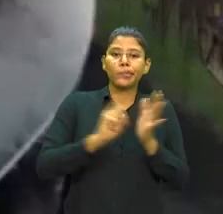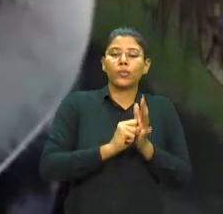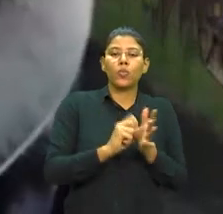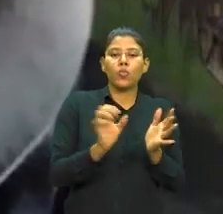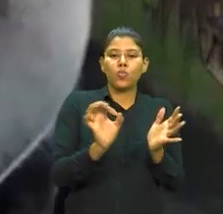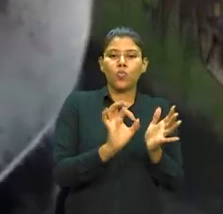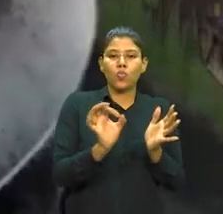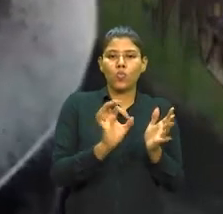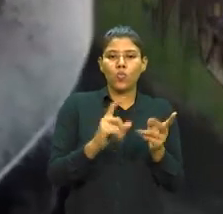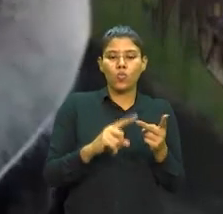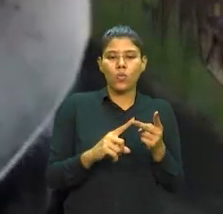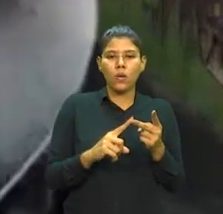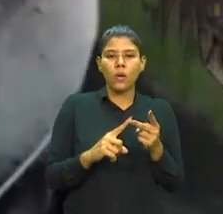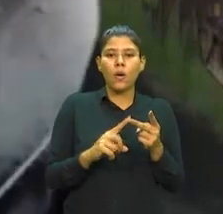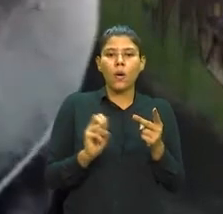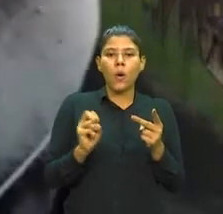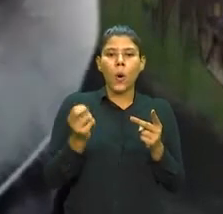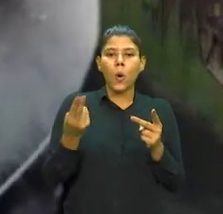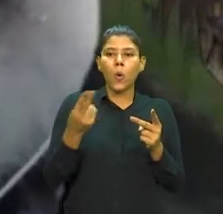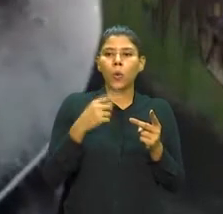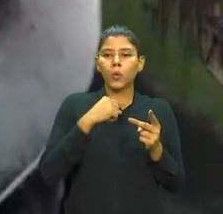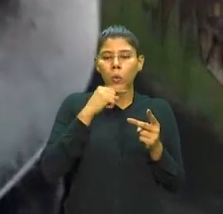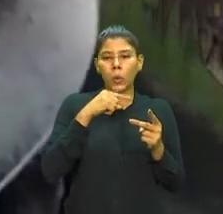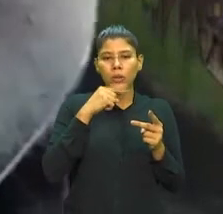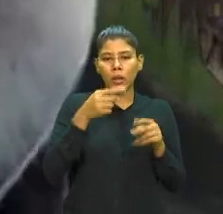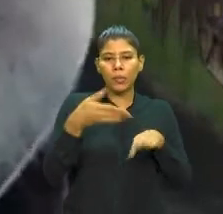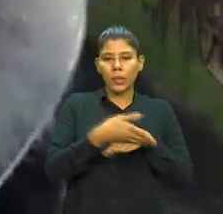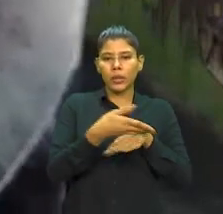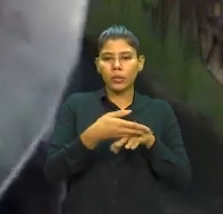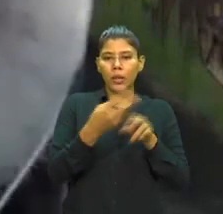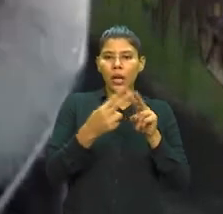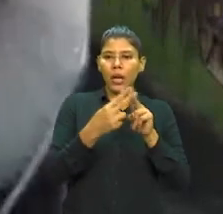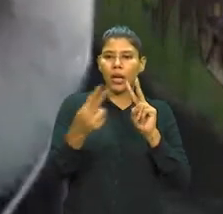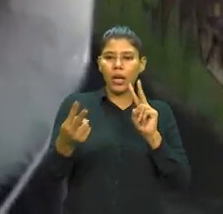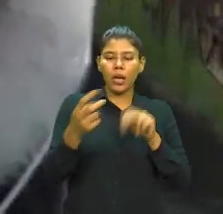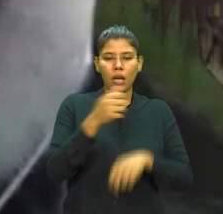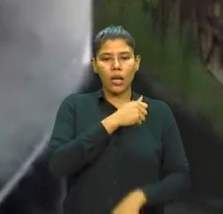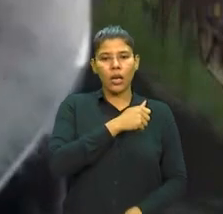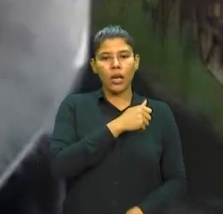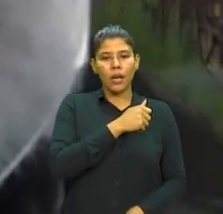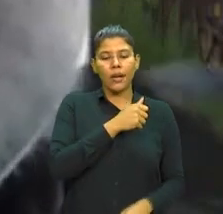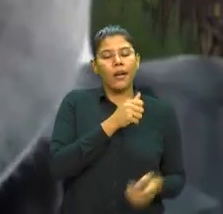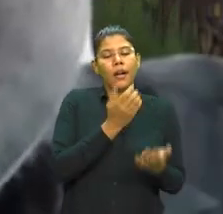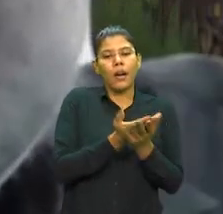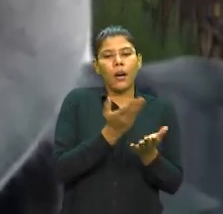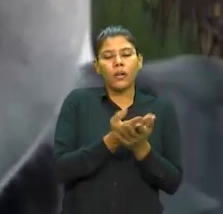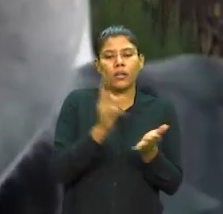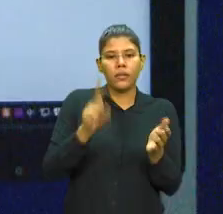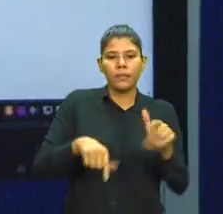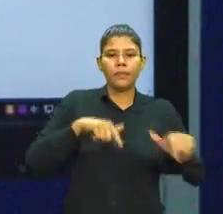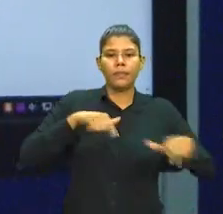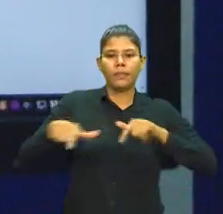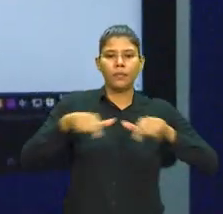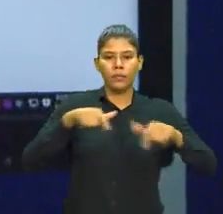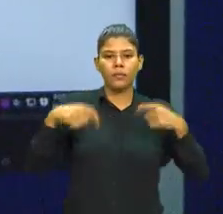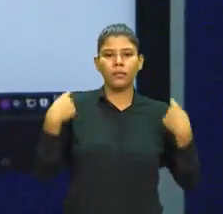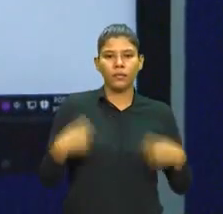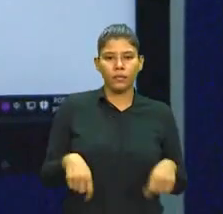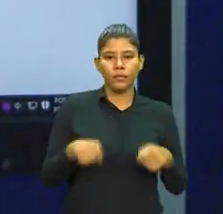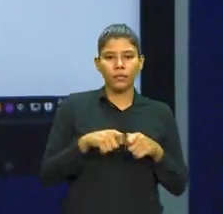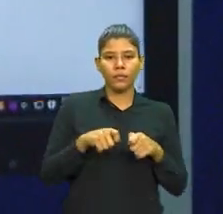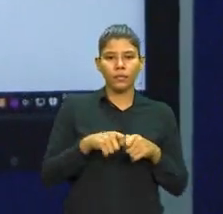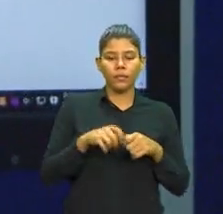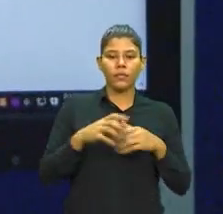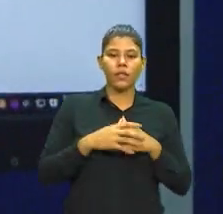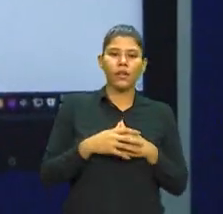tem vários várias explicações né então é um trabalho muito concentrado que tem que ser realizado a plataform